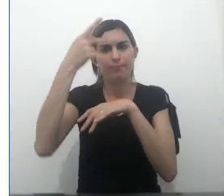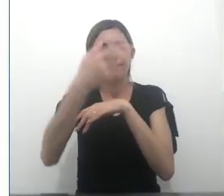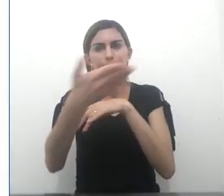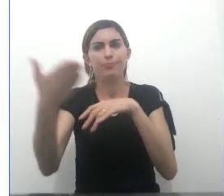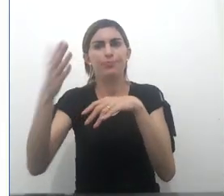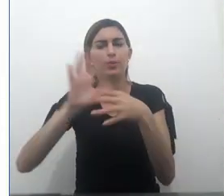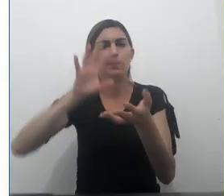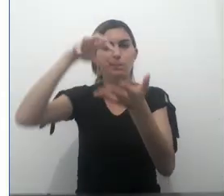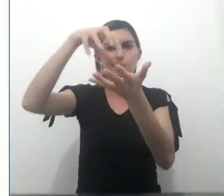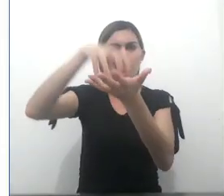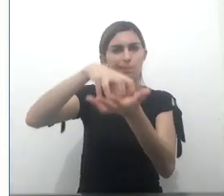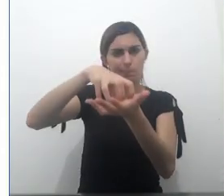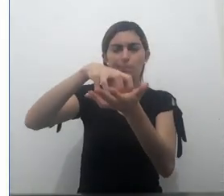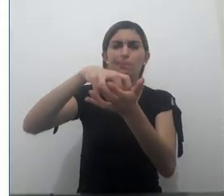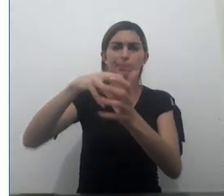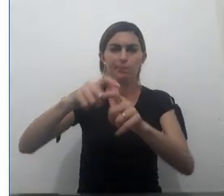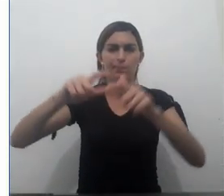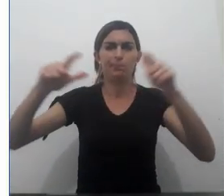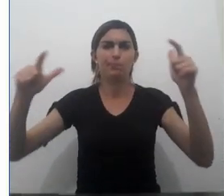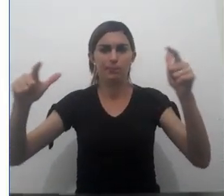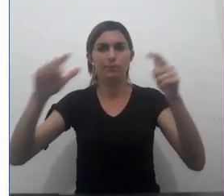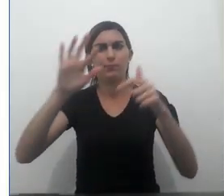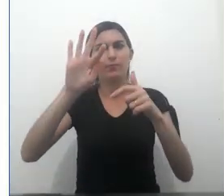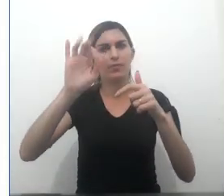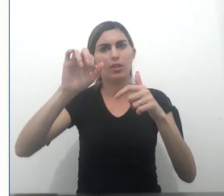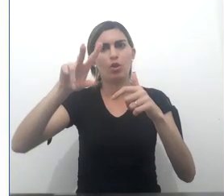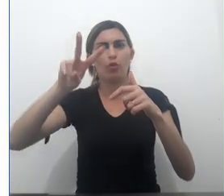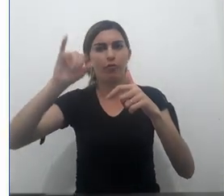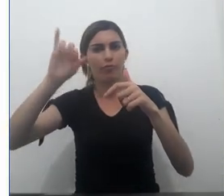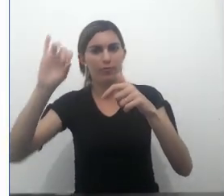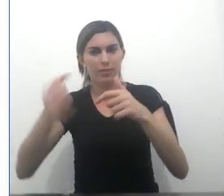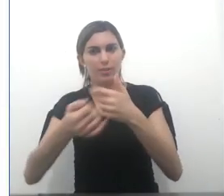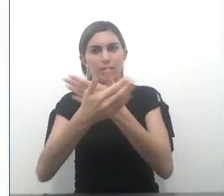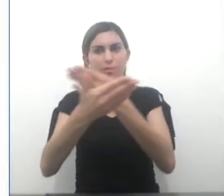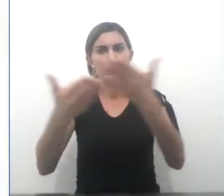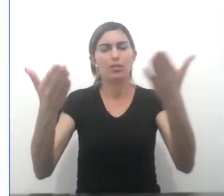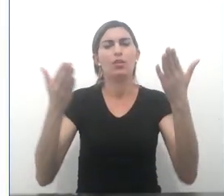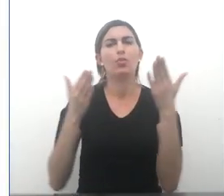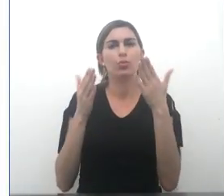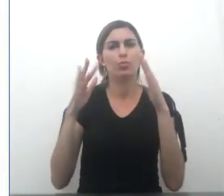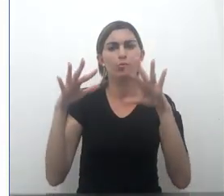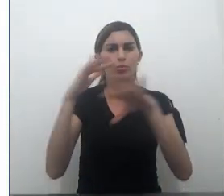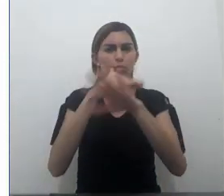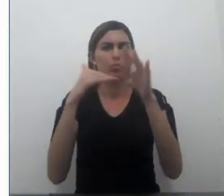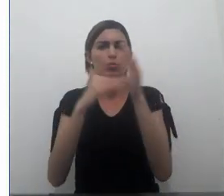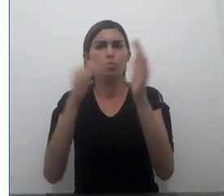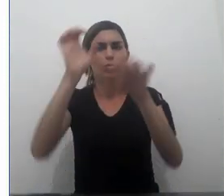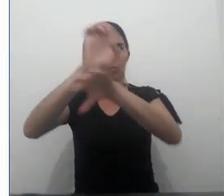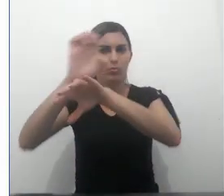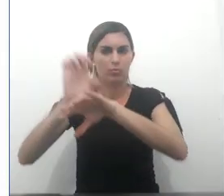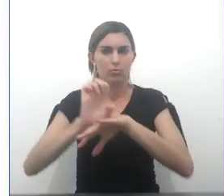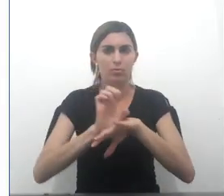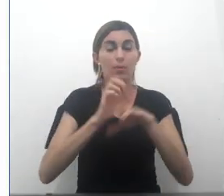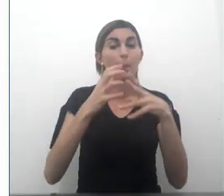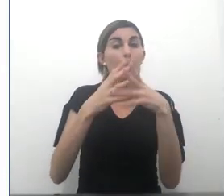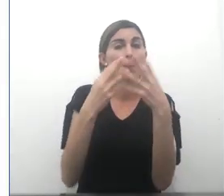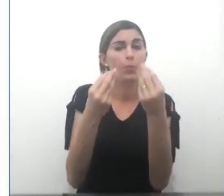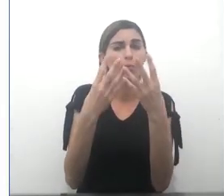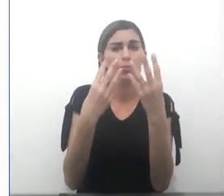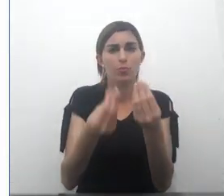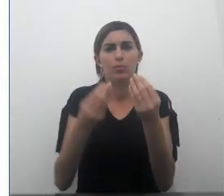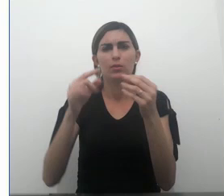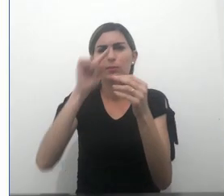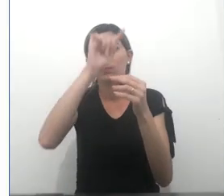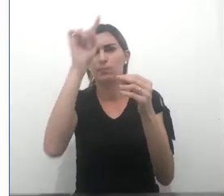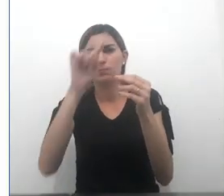Paulo existe uma concentração muito grande de ferrovias, né? Existem ferrovias que atravessam todo o estado, né? E são